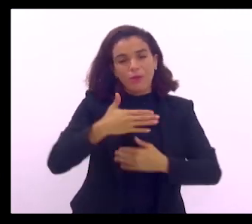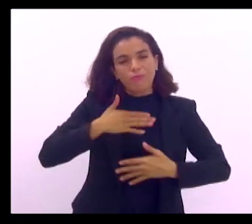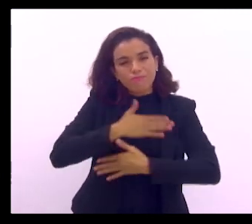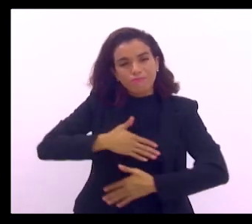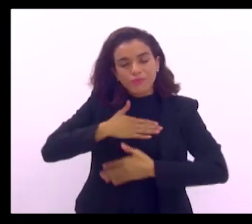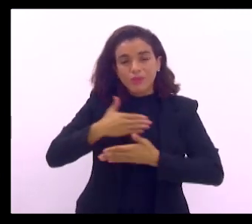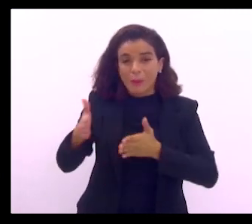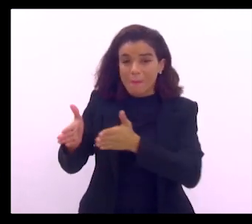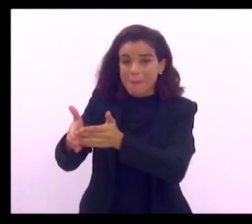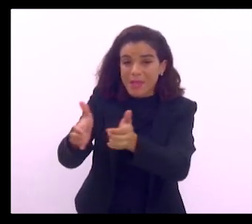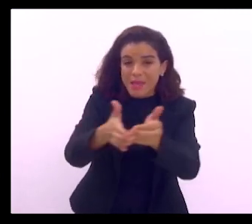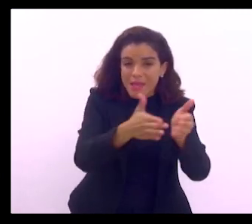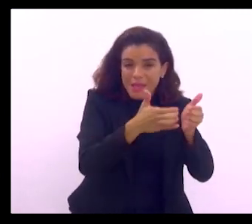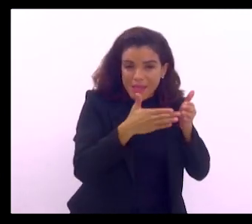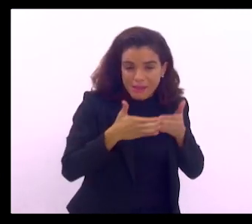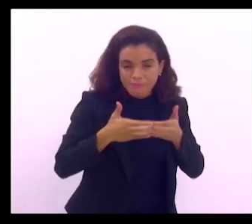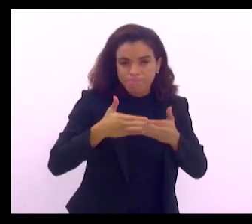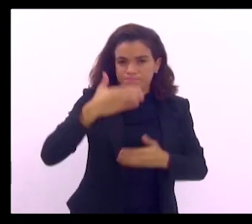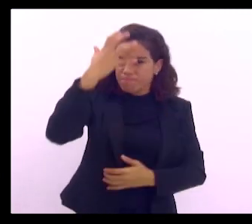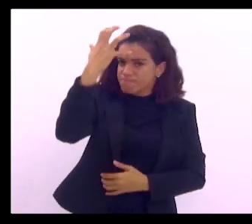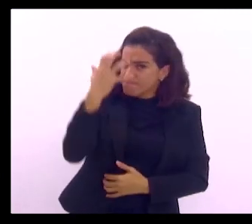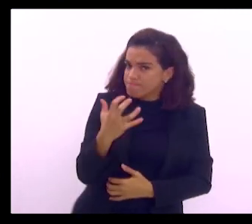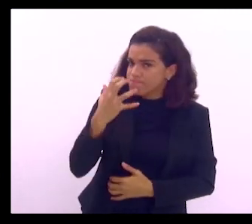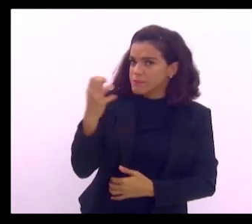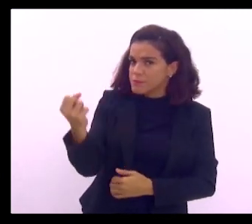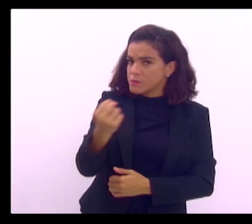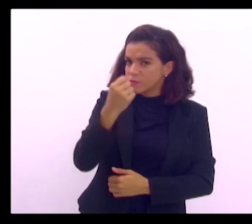de pedir muita serenidade e